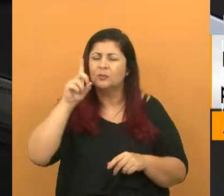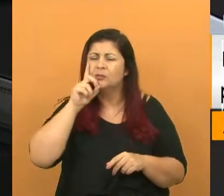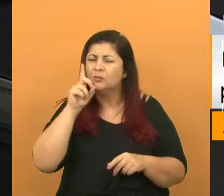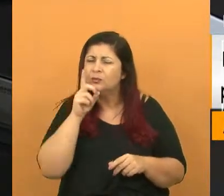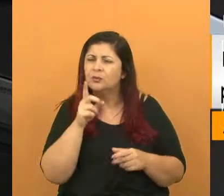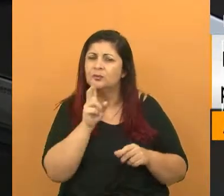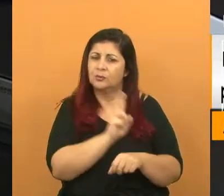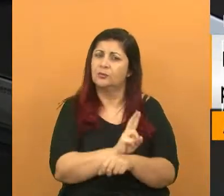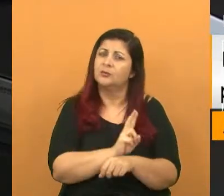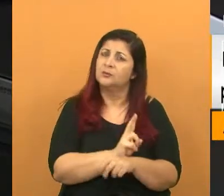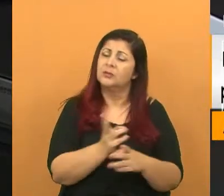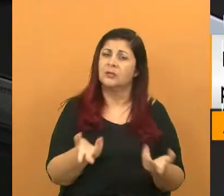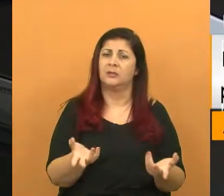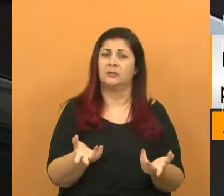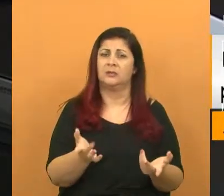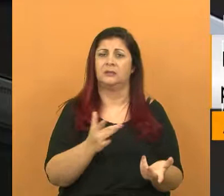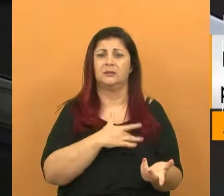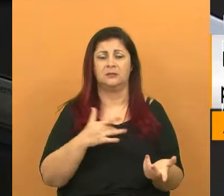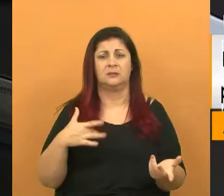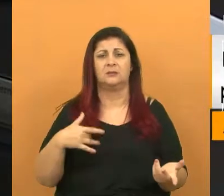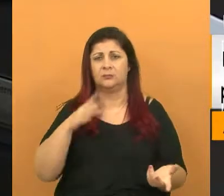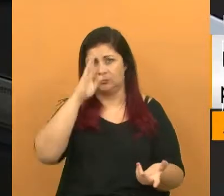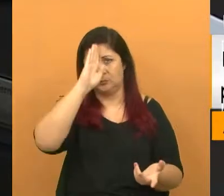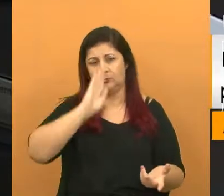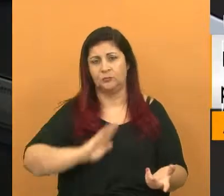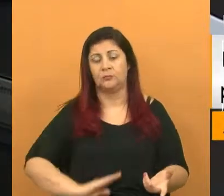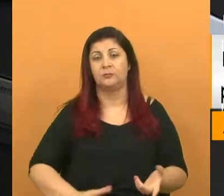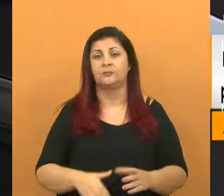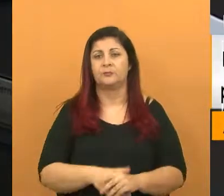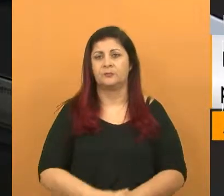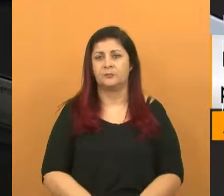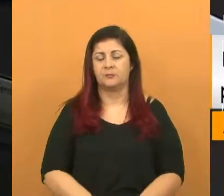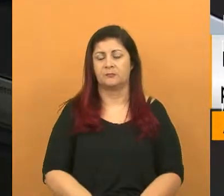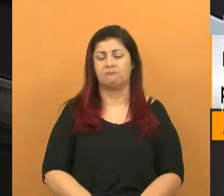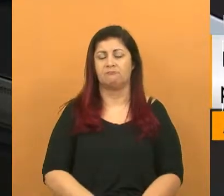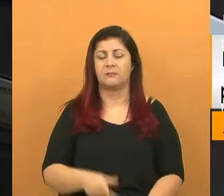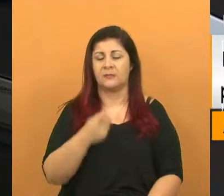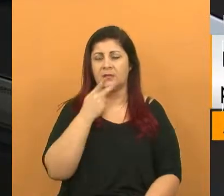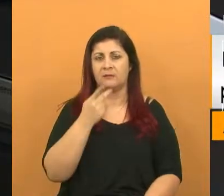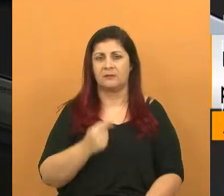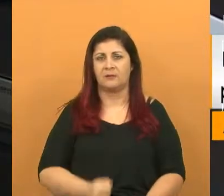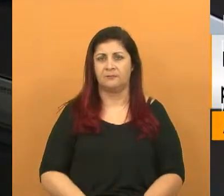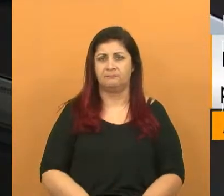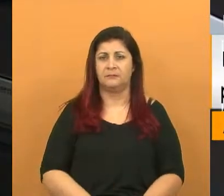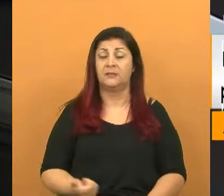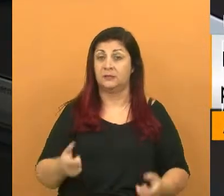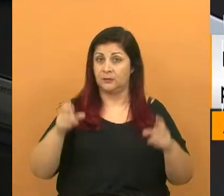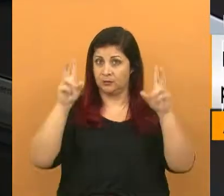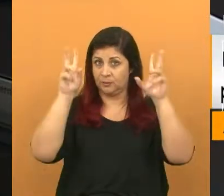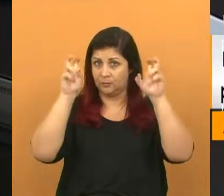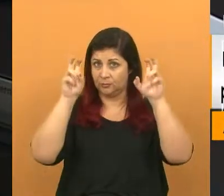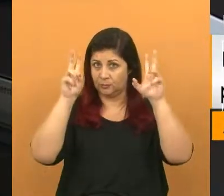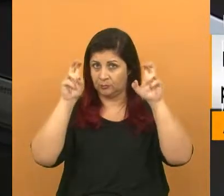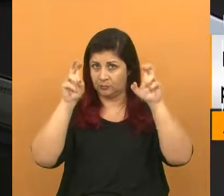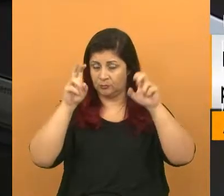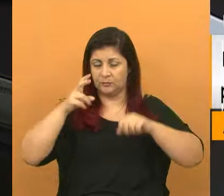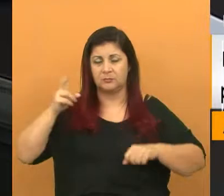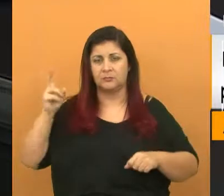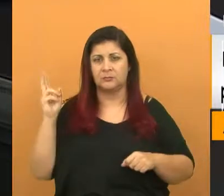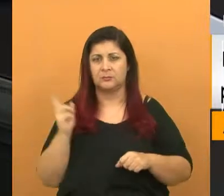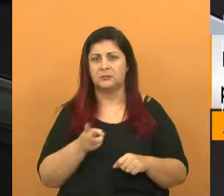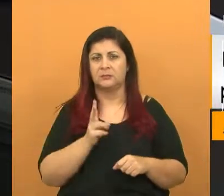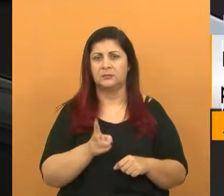questão, na questão da saúde pública. E reforço aqui que esse tema é um tema que